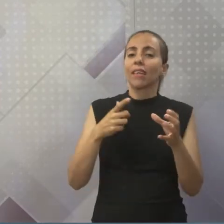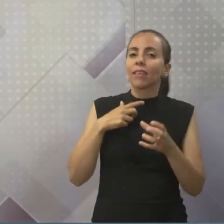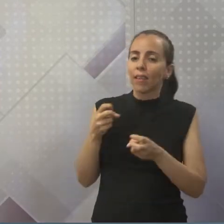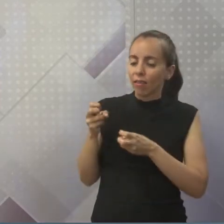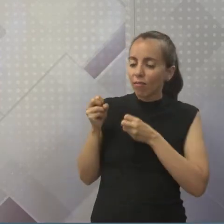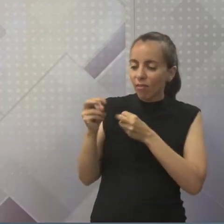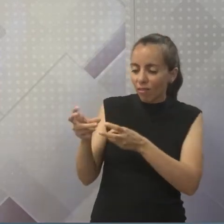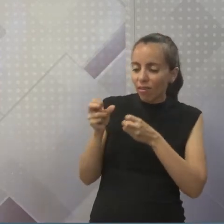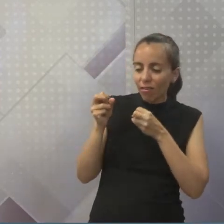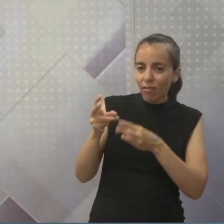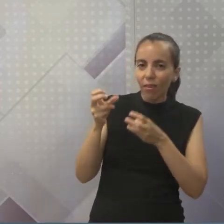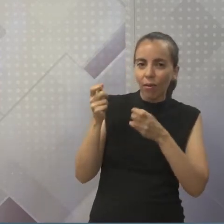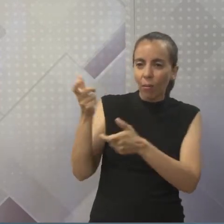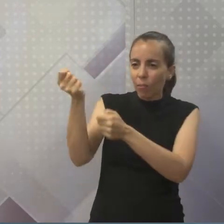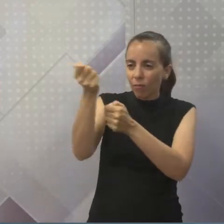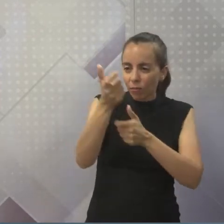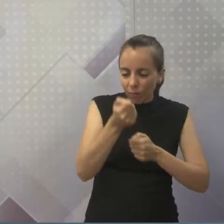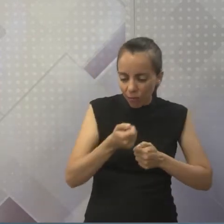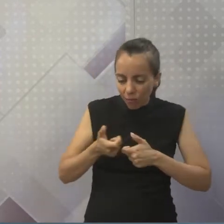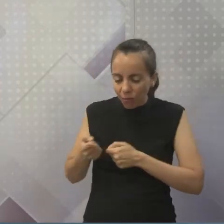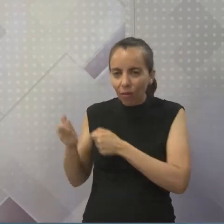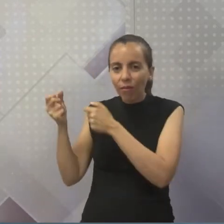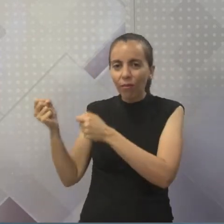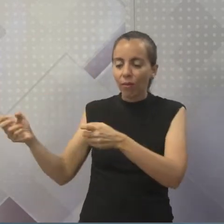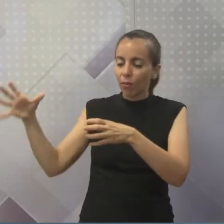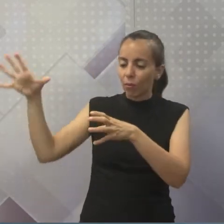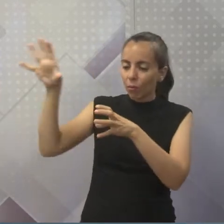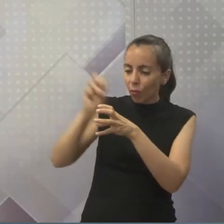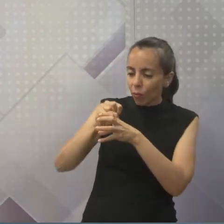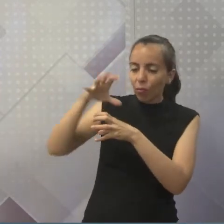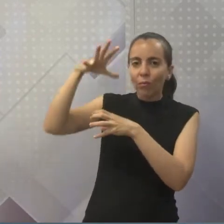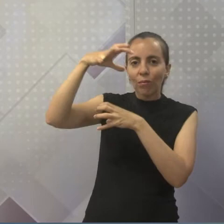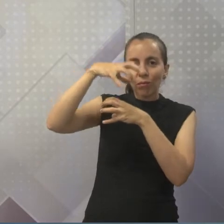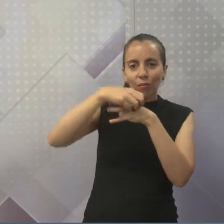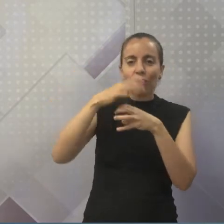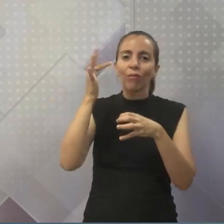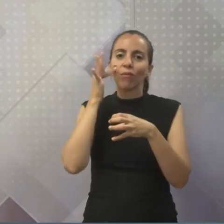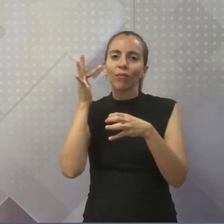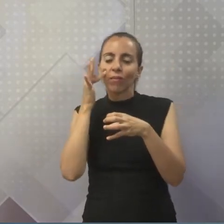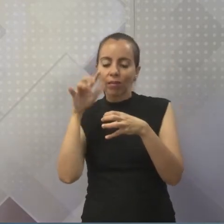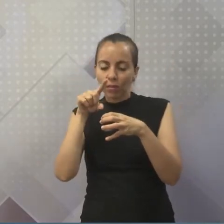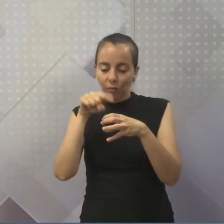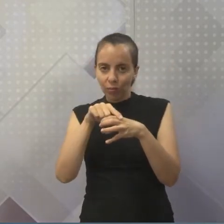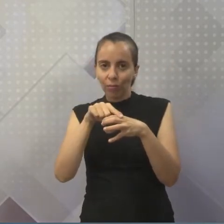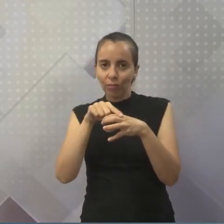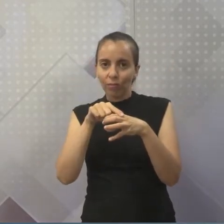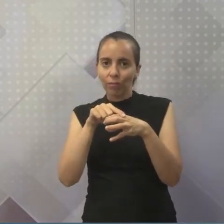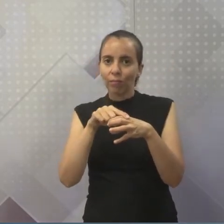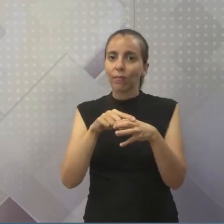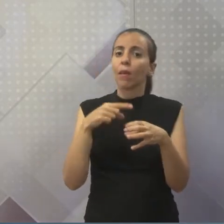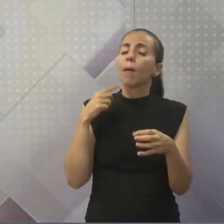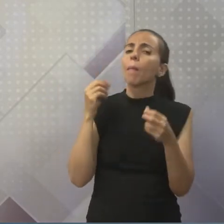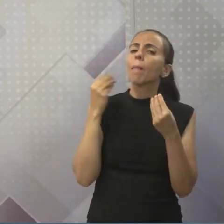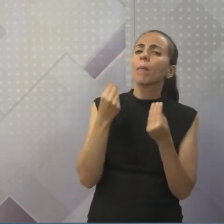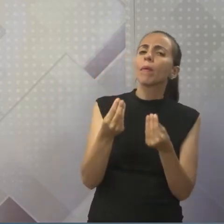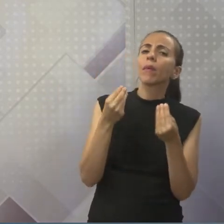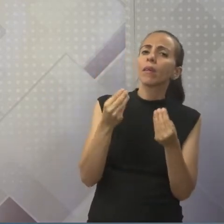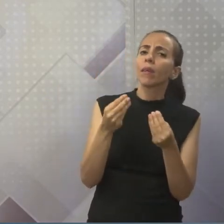agrotóxicos, pesticidas, herbicidas. Pois é, esses venenos para